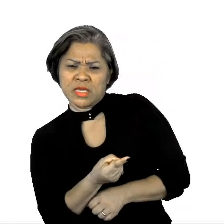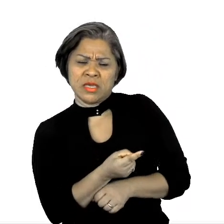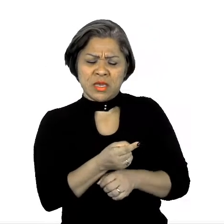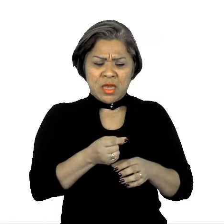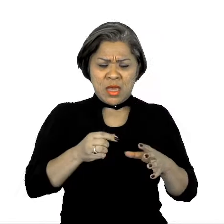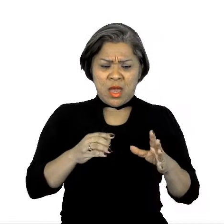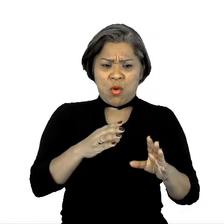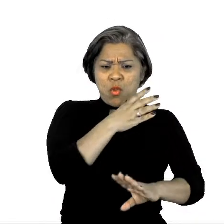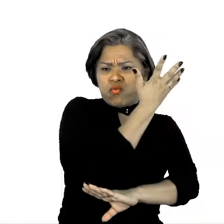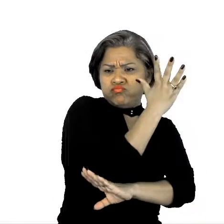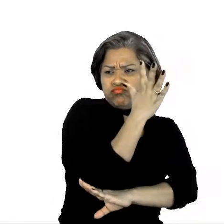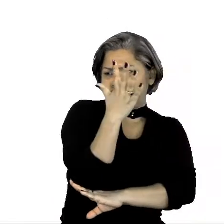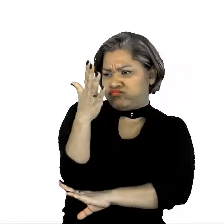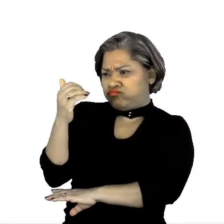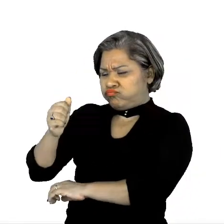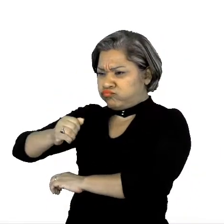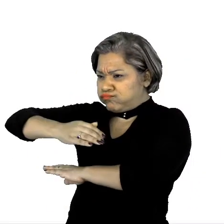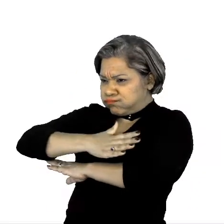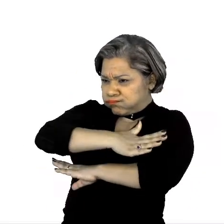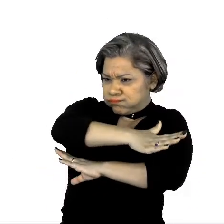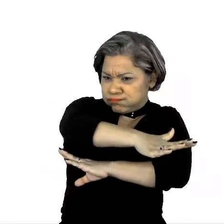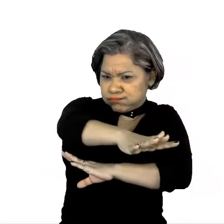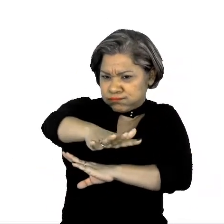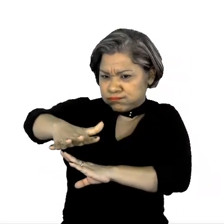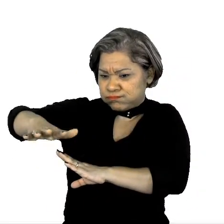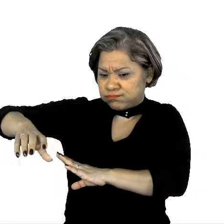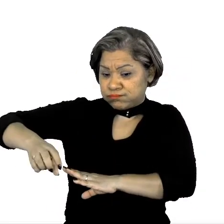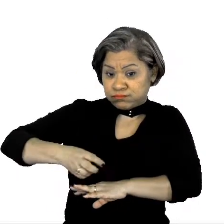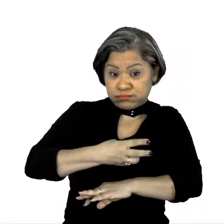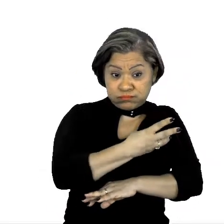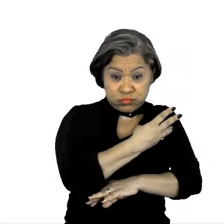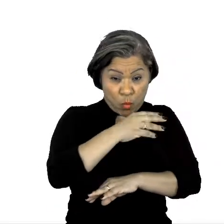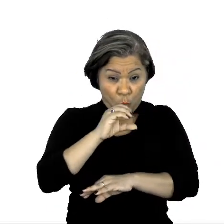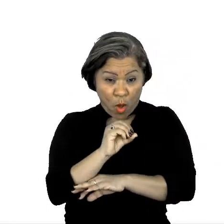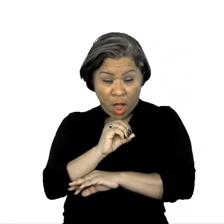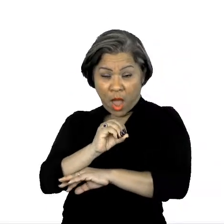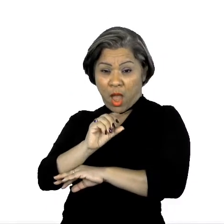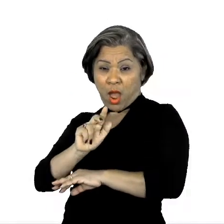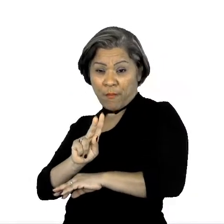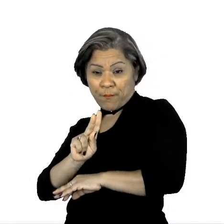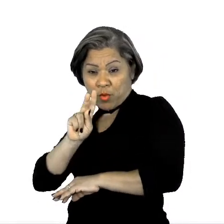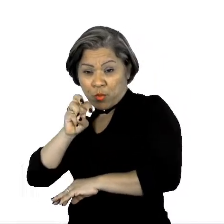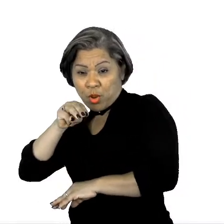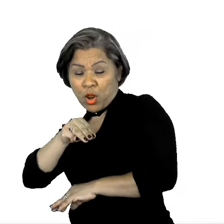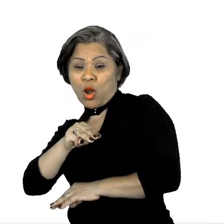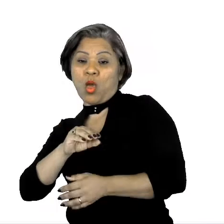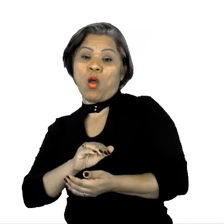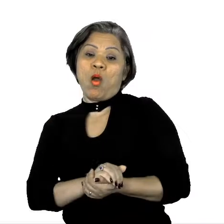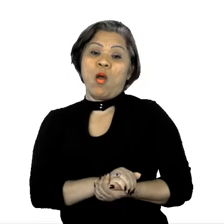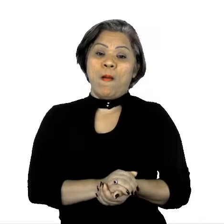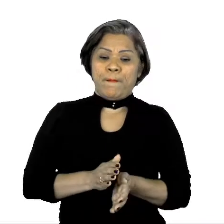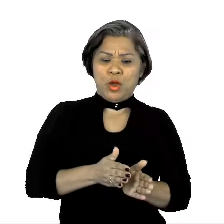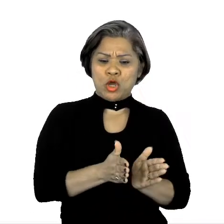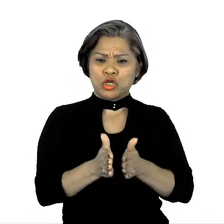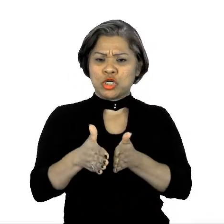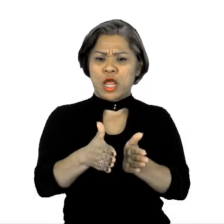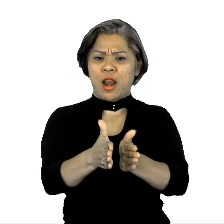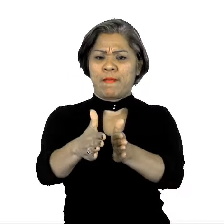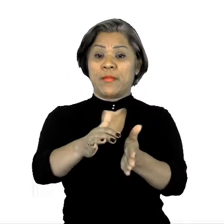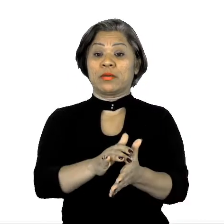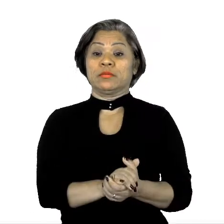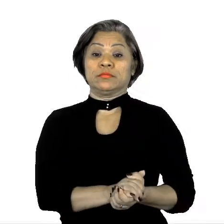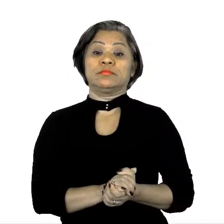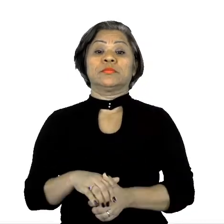original, com 4 quilômetros de alamedas, aloja as nascentes do Riacho Ipiranga e abriga